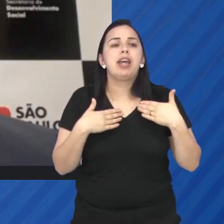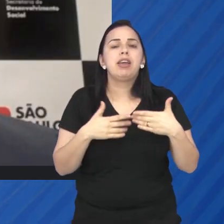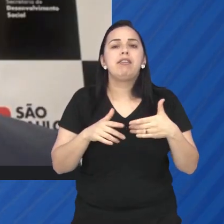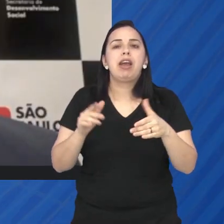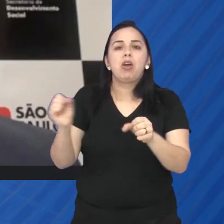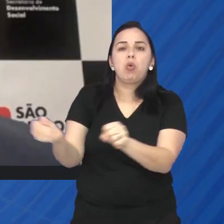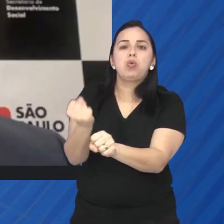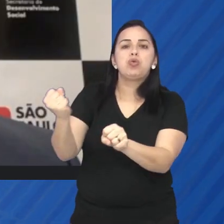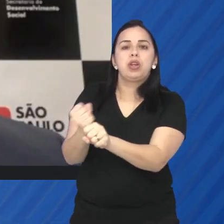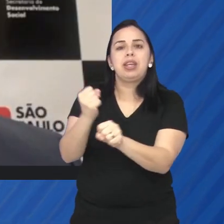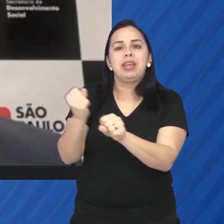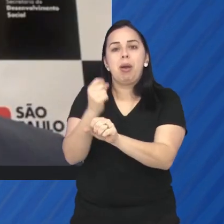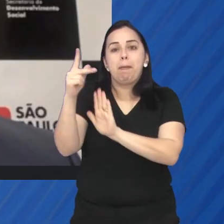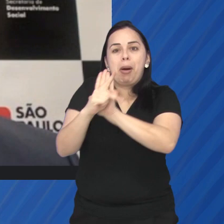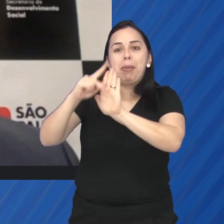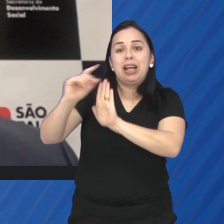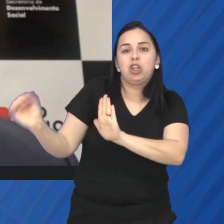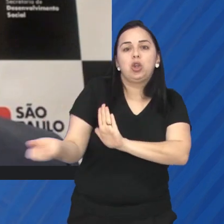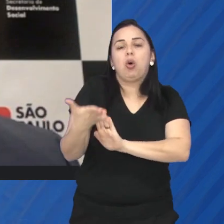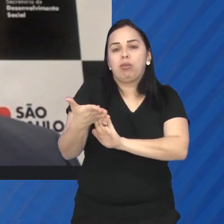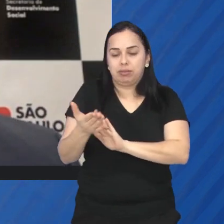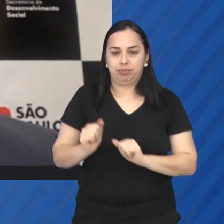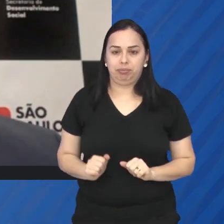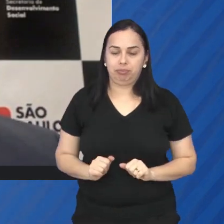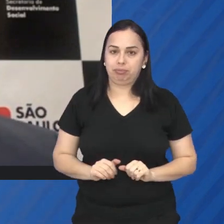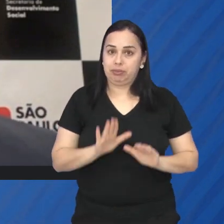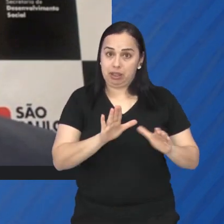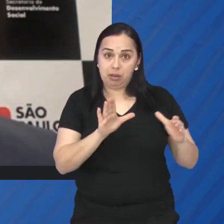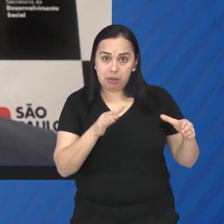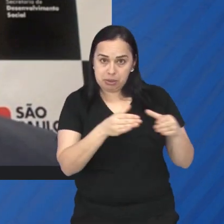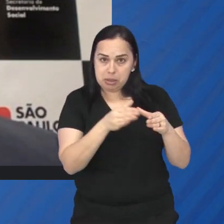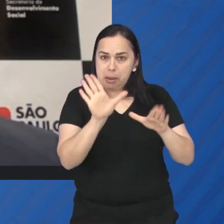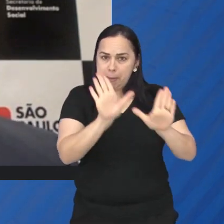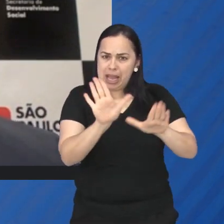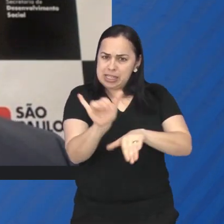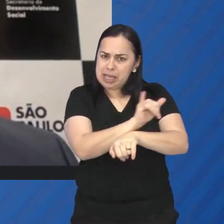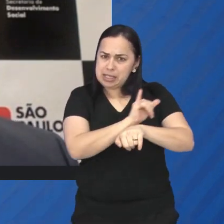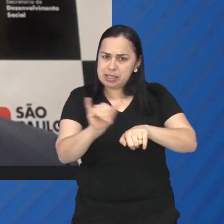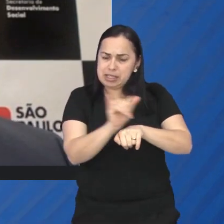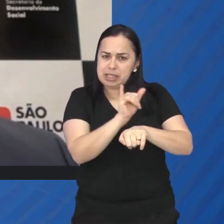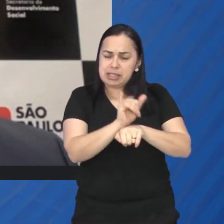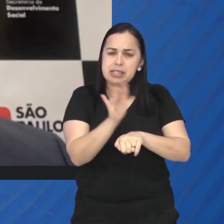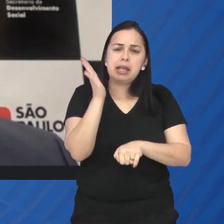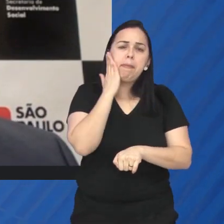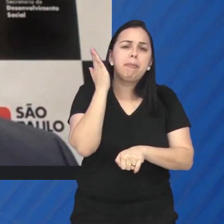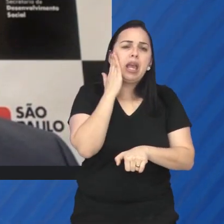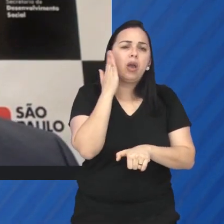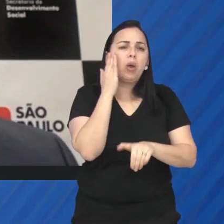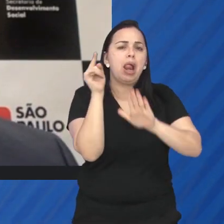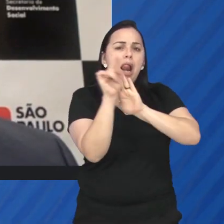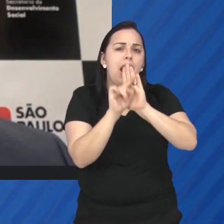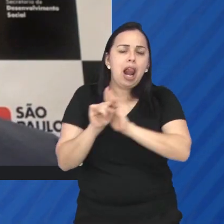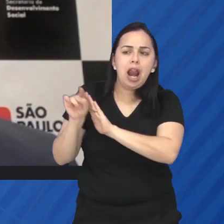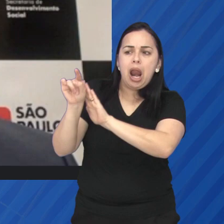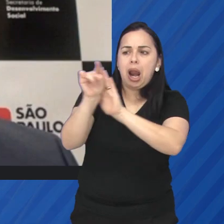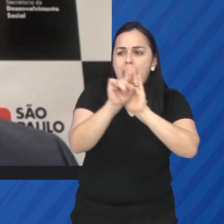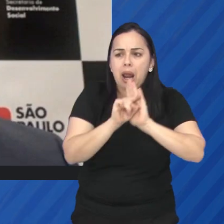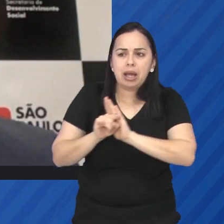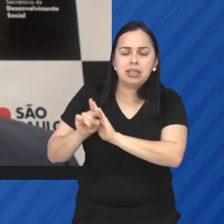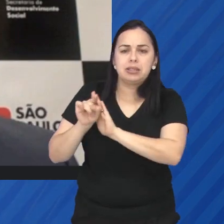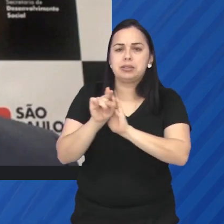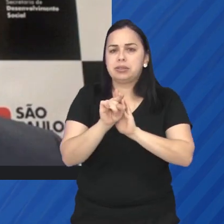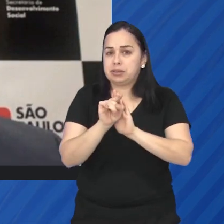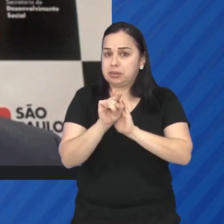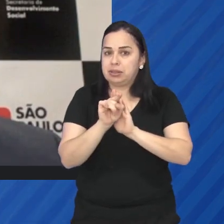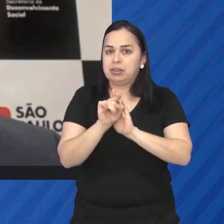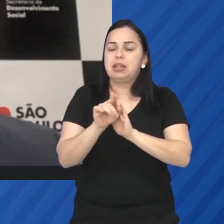definir a região que vai receber o novo Bom Prato. Uma coordenação de gestão estratégica que pega todos os números